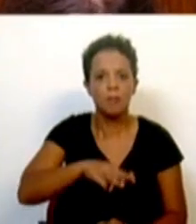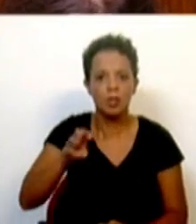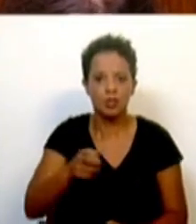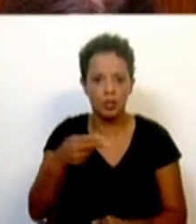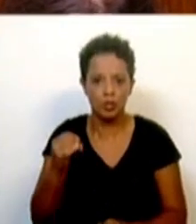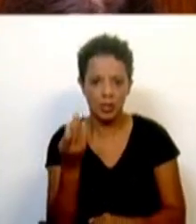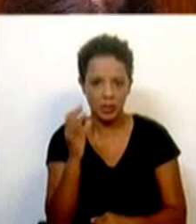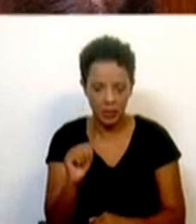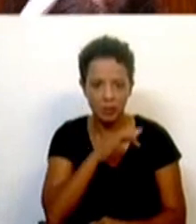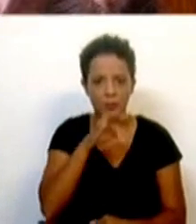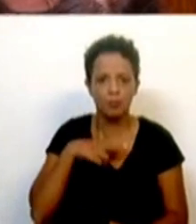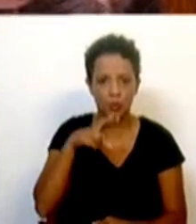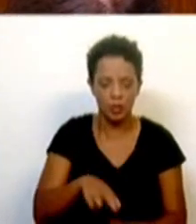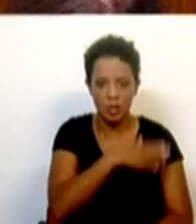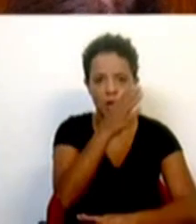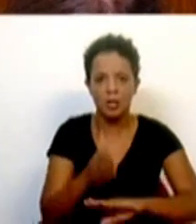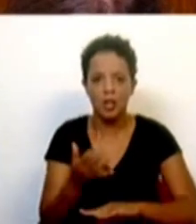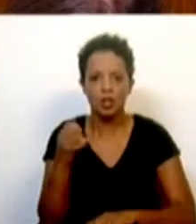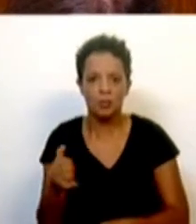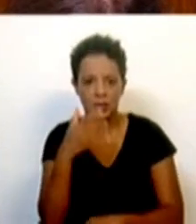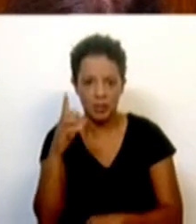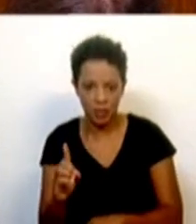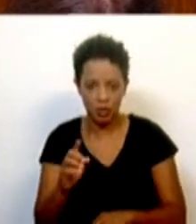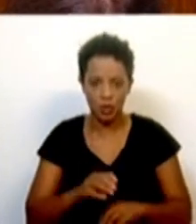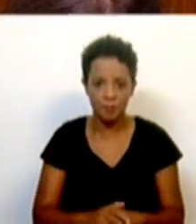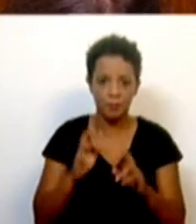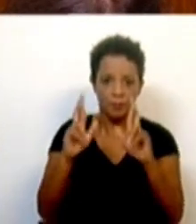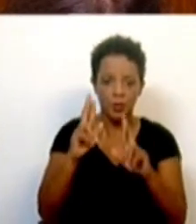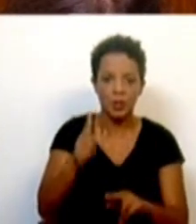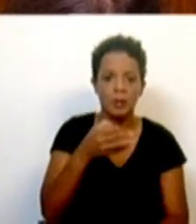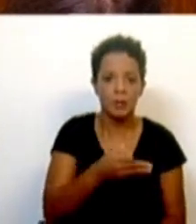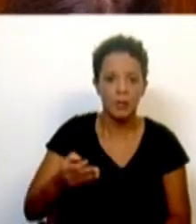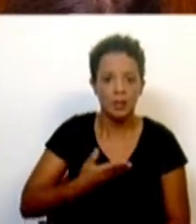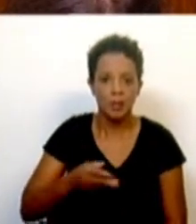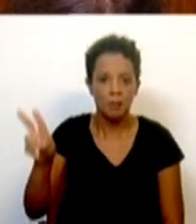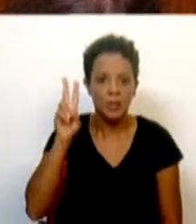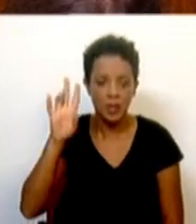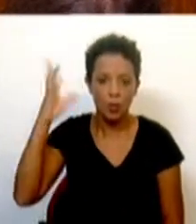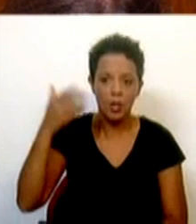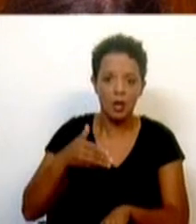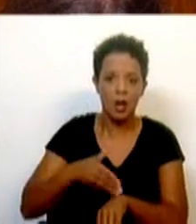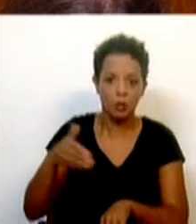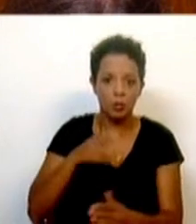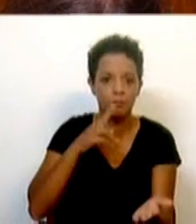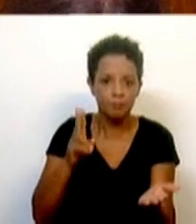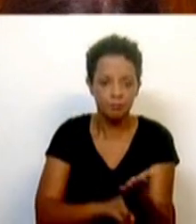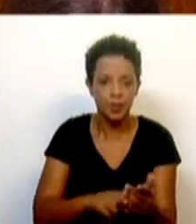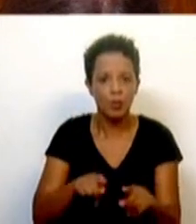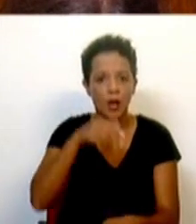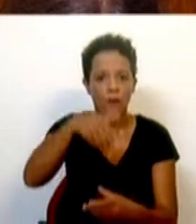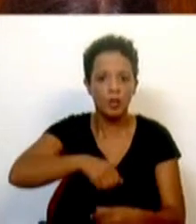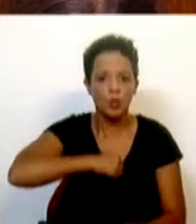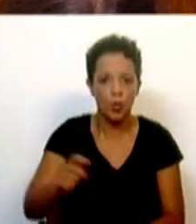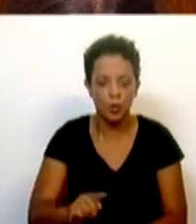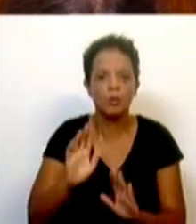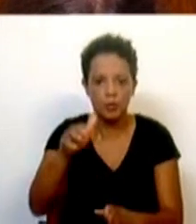IRS para as famílias portuguesas até 2026. O que eu espero é que o PPD-PSD, quando chegar à ordem da verdade, não vote contra